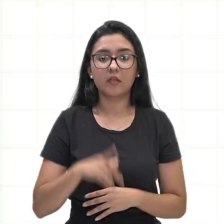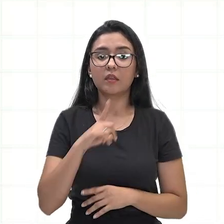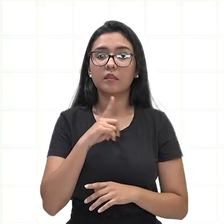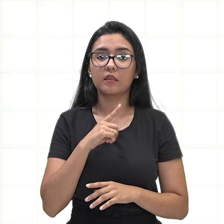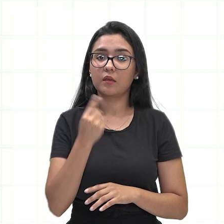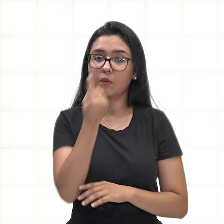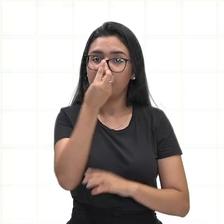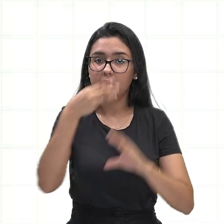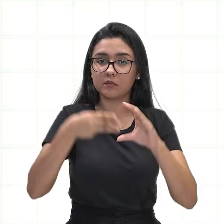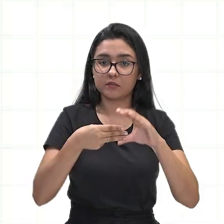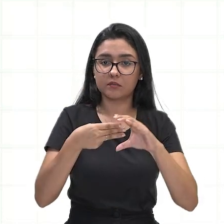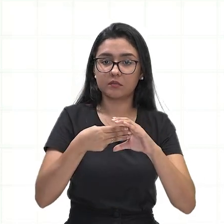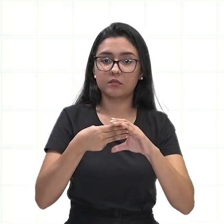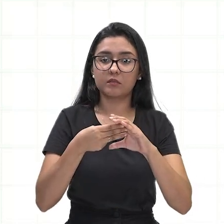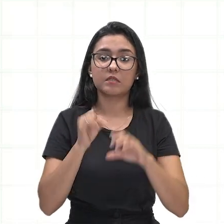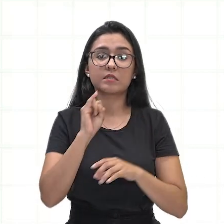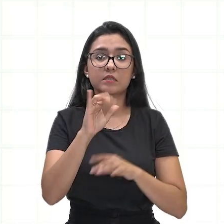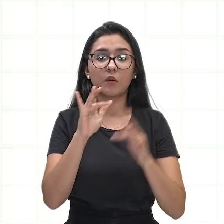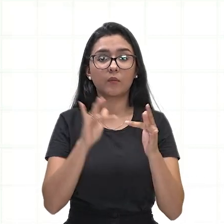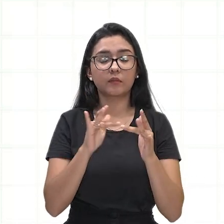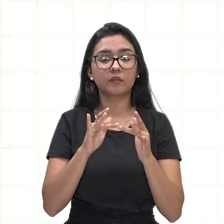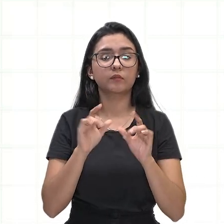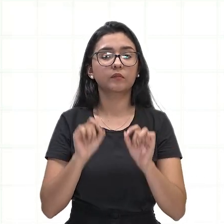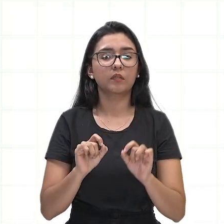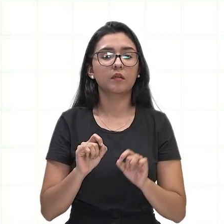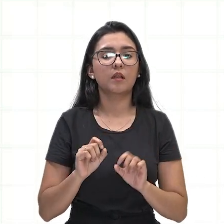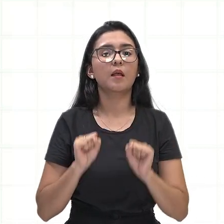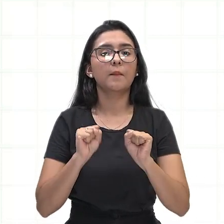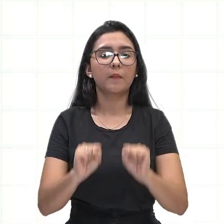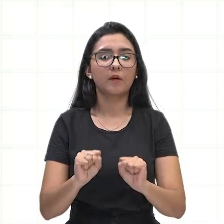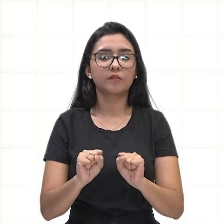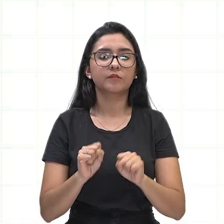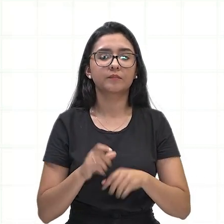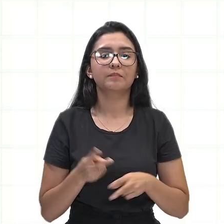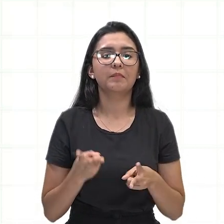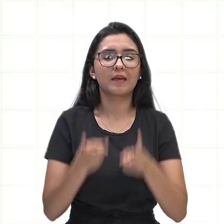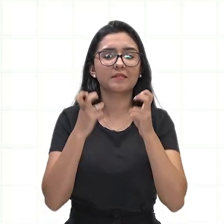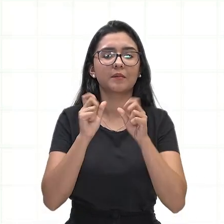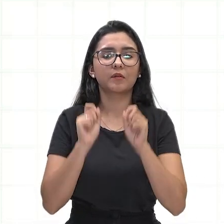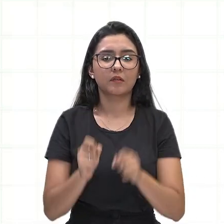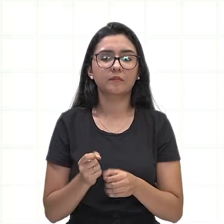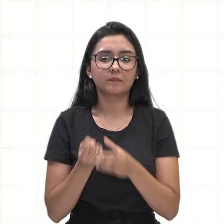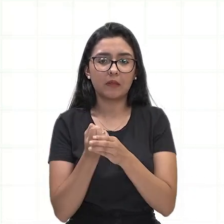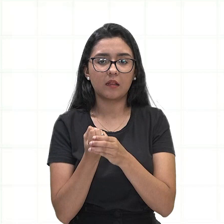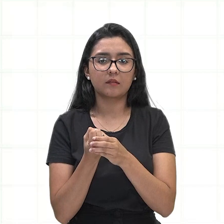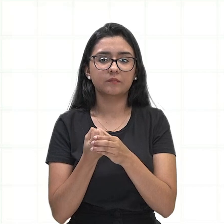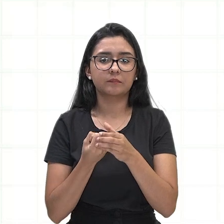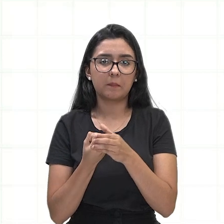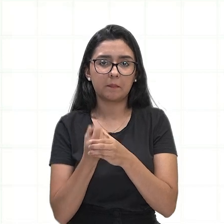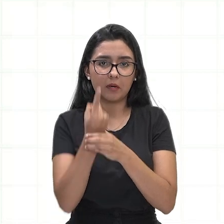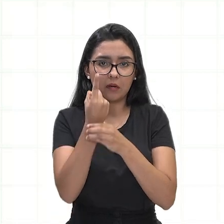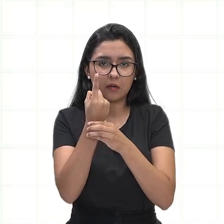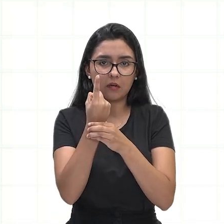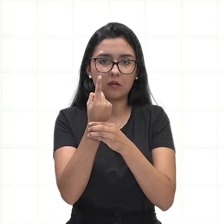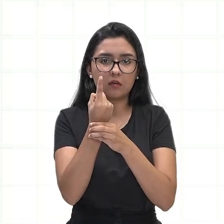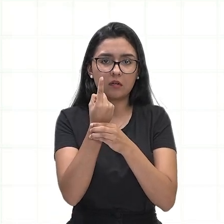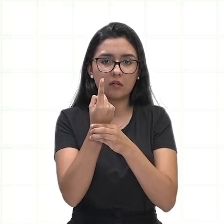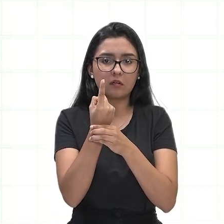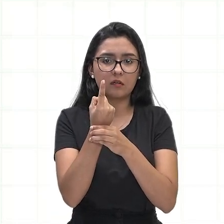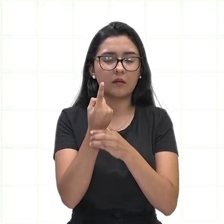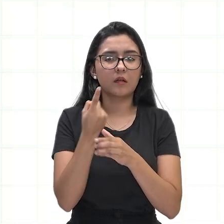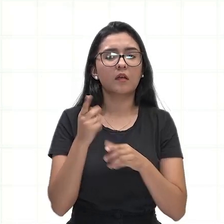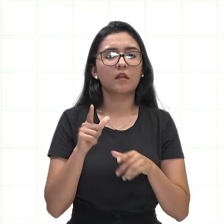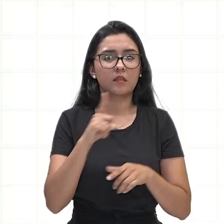célula que, ao entrar em contato, né, ela vai disparar essa espécie aí de arpão e